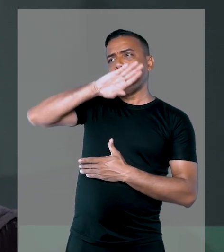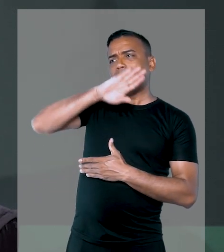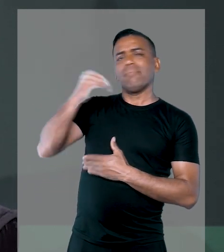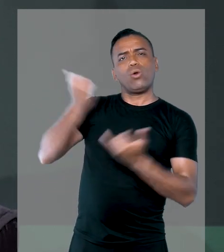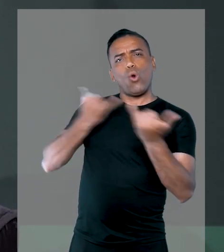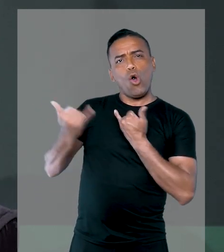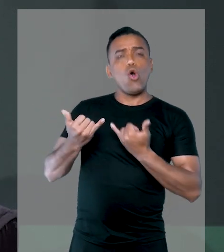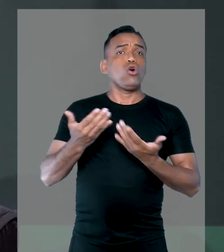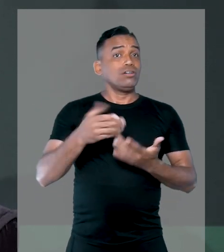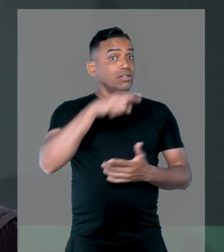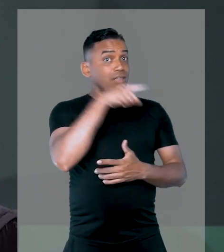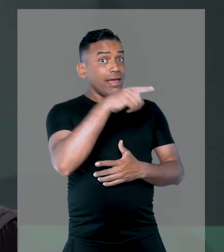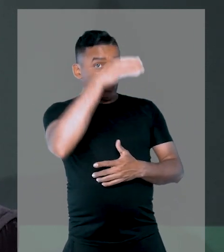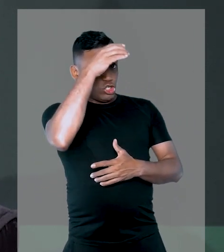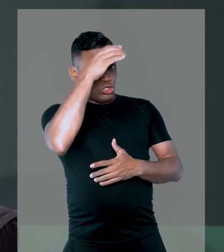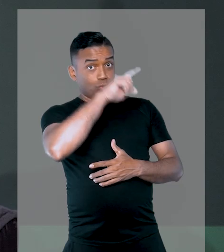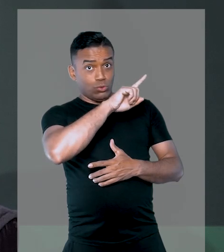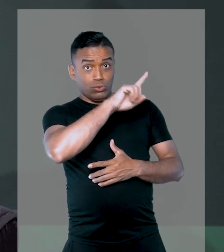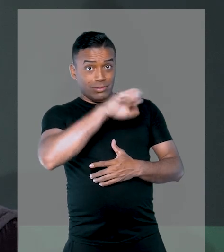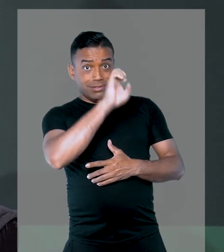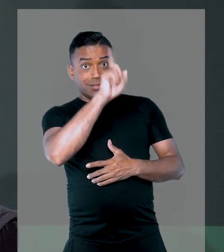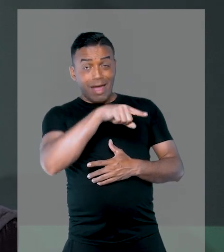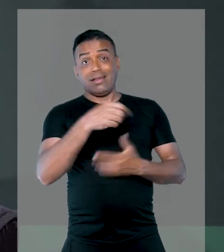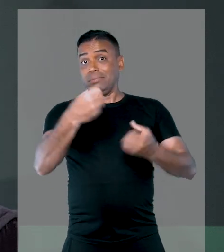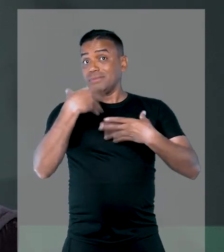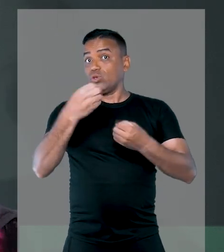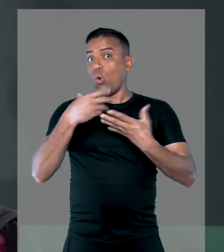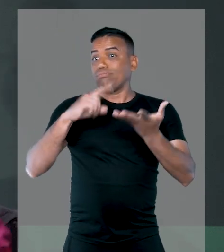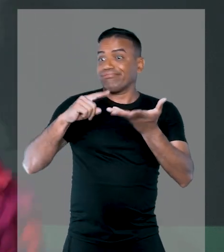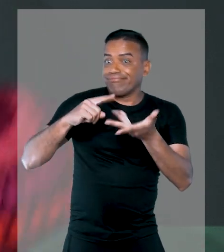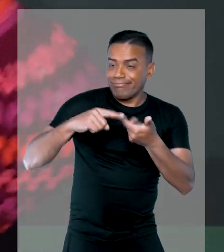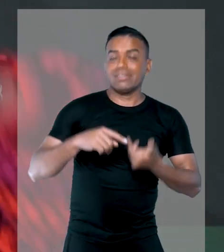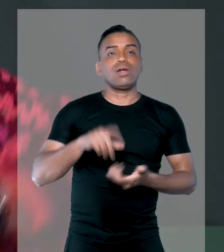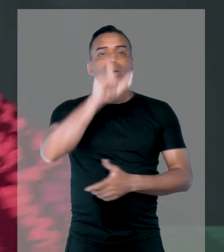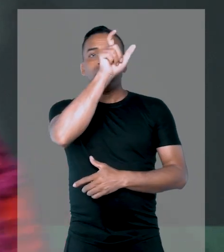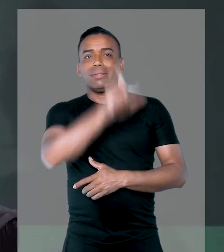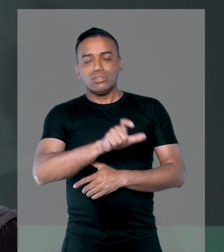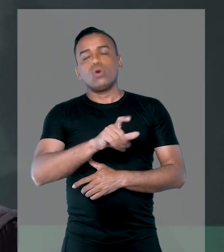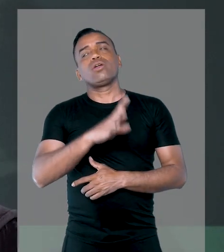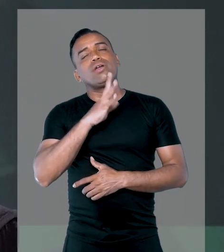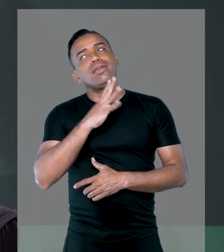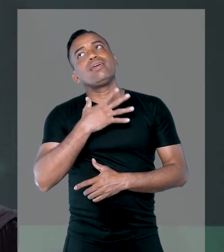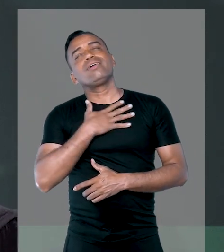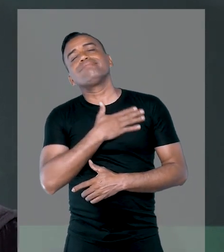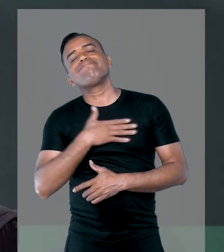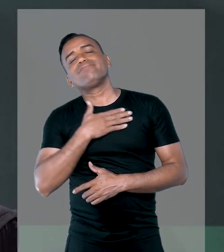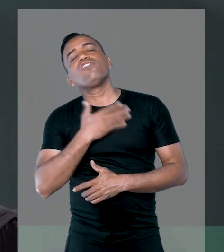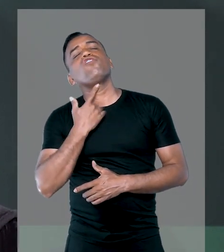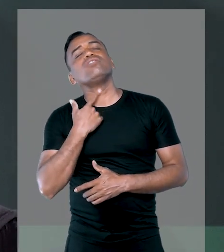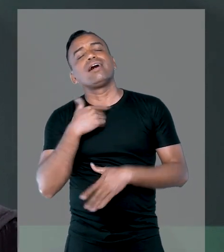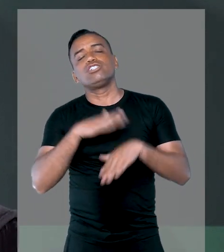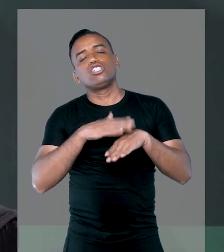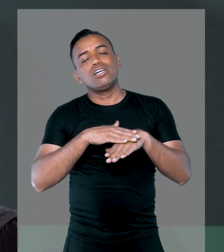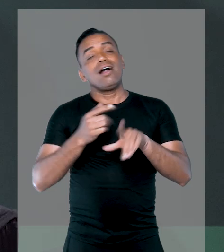fala, nossa, foi seu tio Zé Carlos que me ensinou isso. Então, assim, é uma pessoa que eu gostaria de ter conhecido. E vou